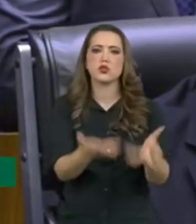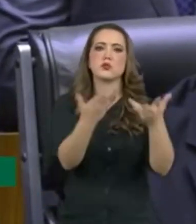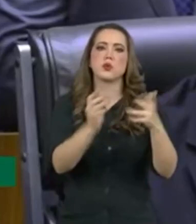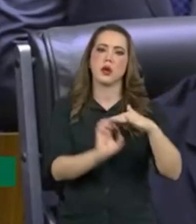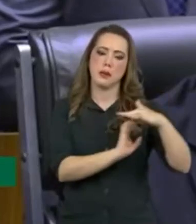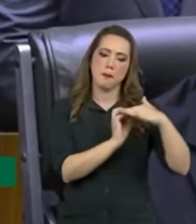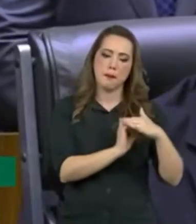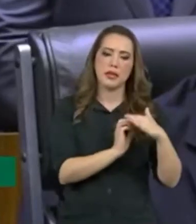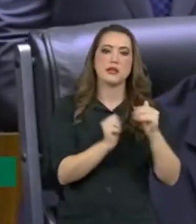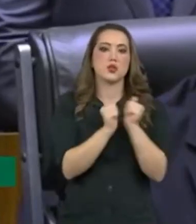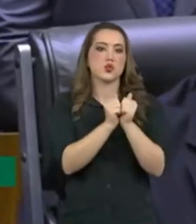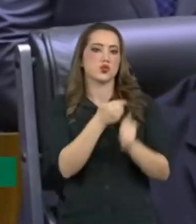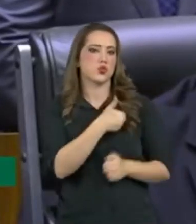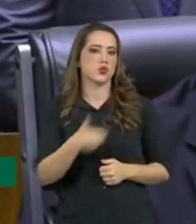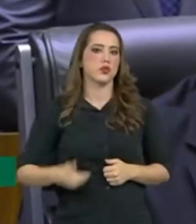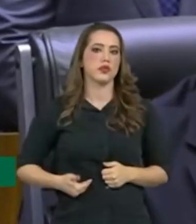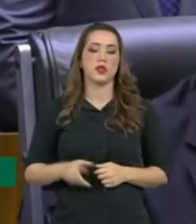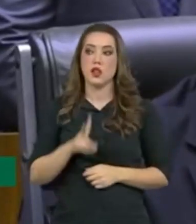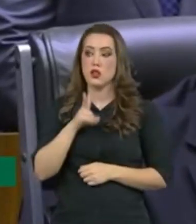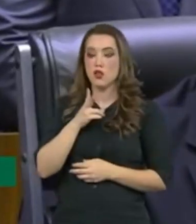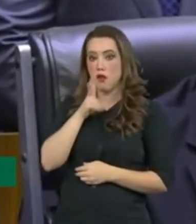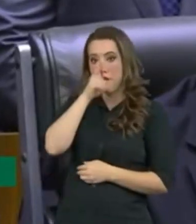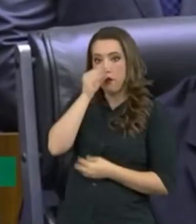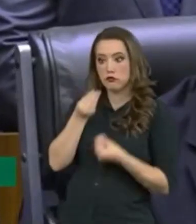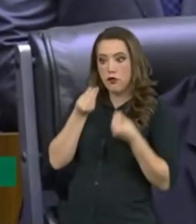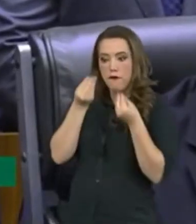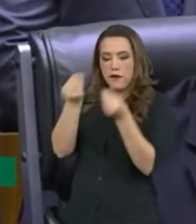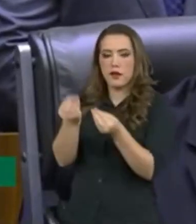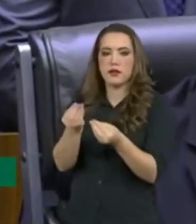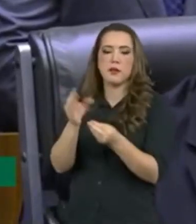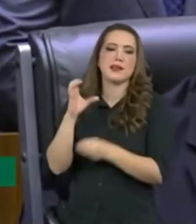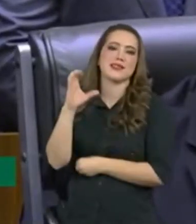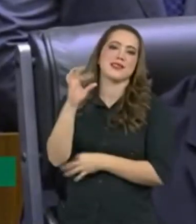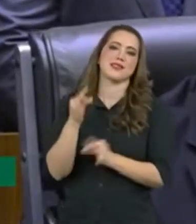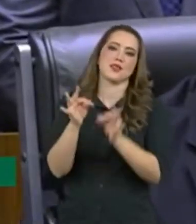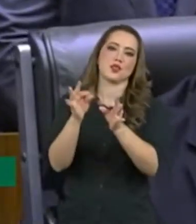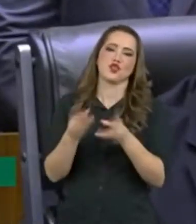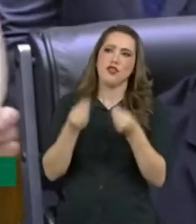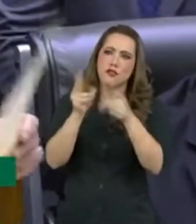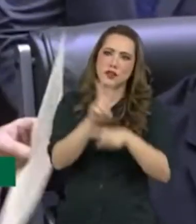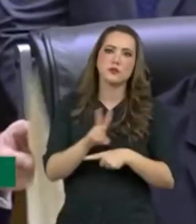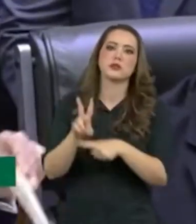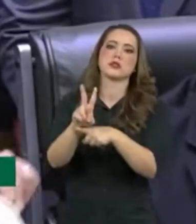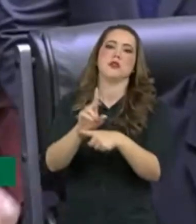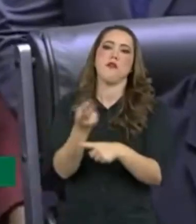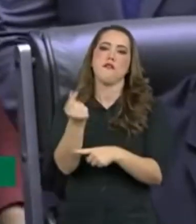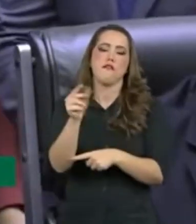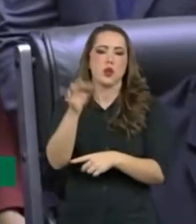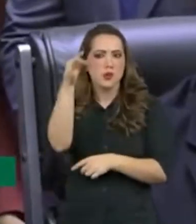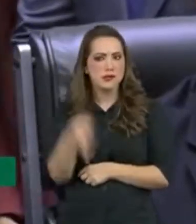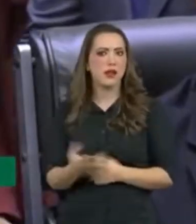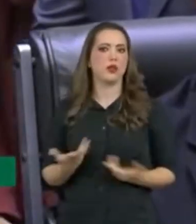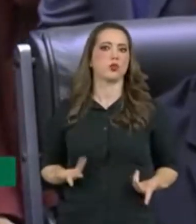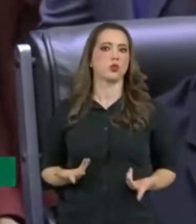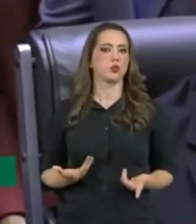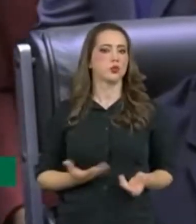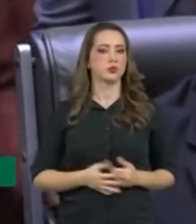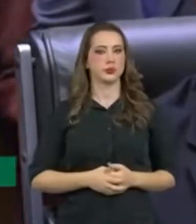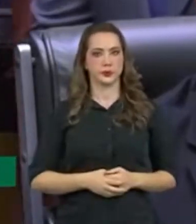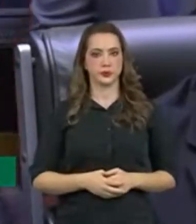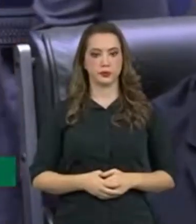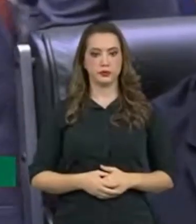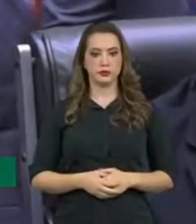público-privada, fortaleça a ciência e tecnologia e garanta acesso a financiamentos com custos adequados.